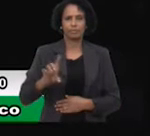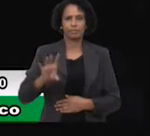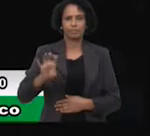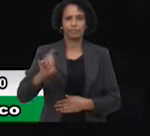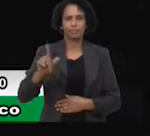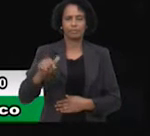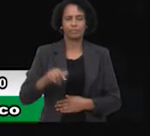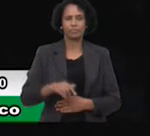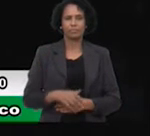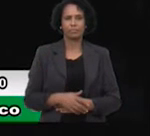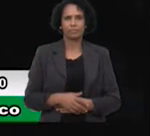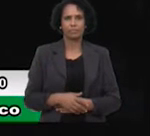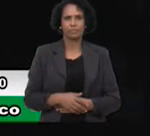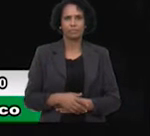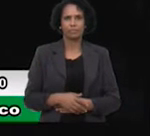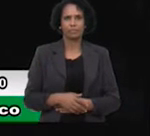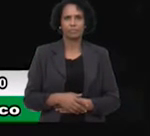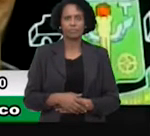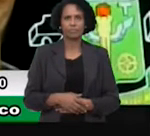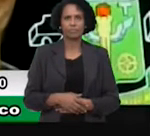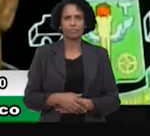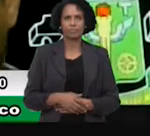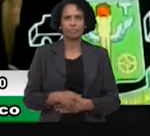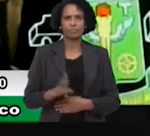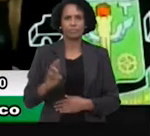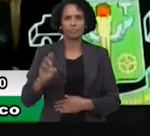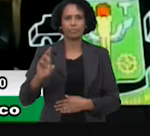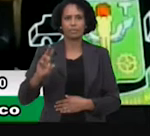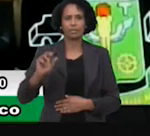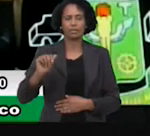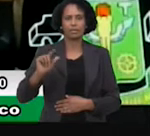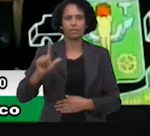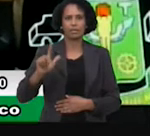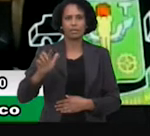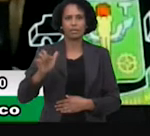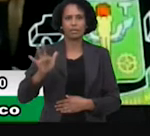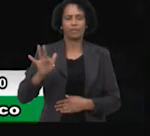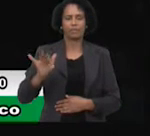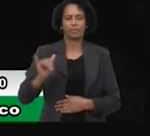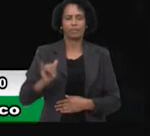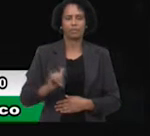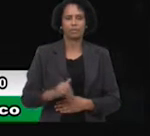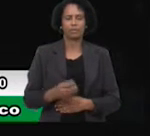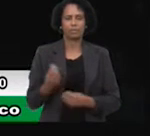Tá. Novo vereador Ralf, como vota, Vossa Excelência?